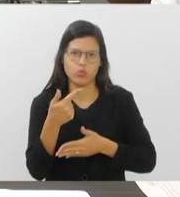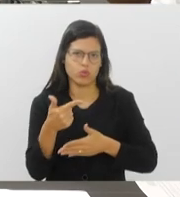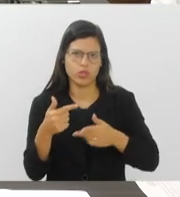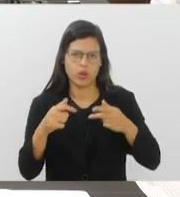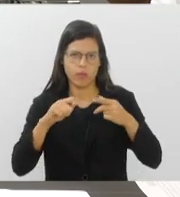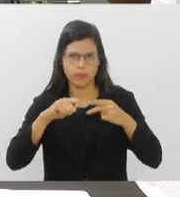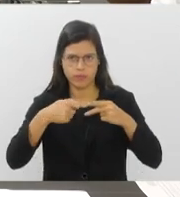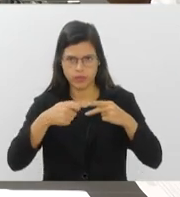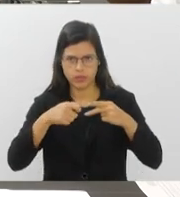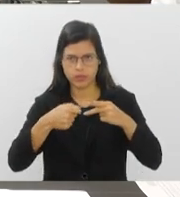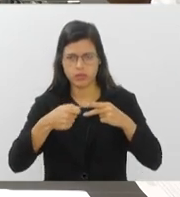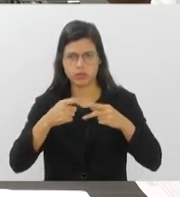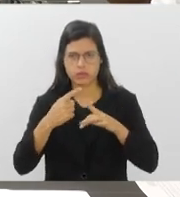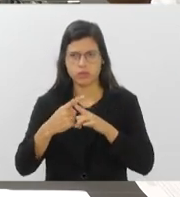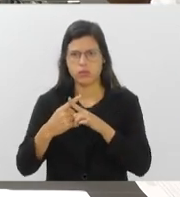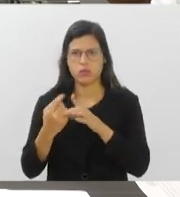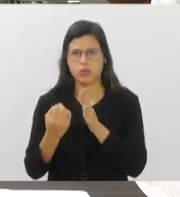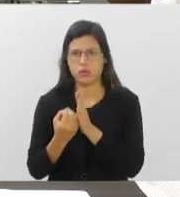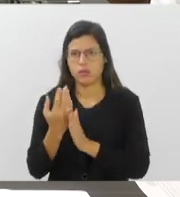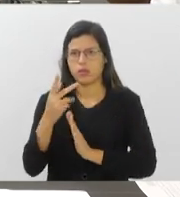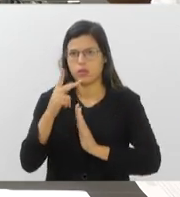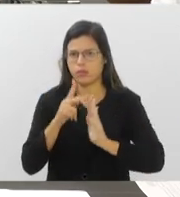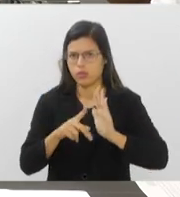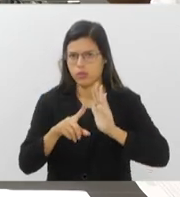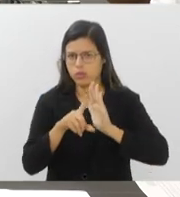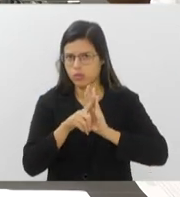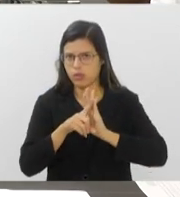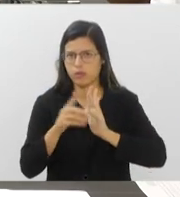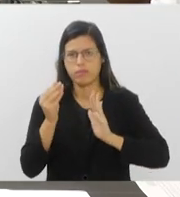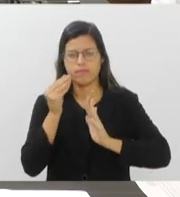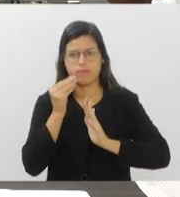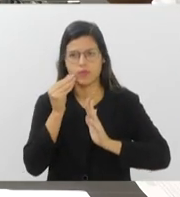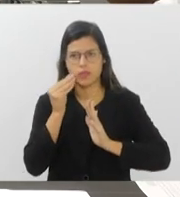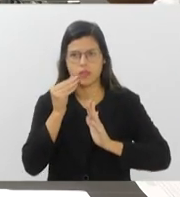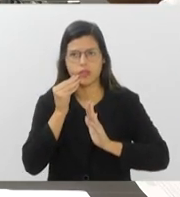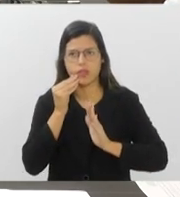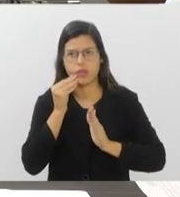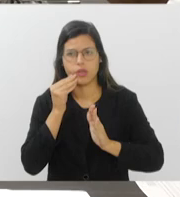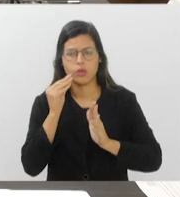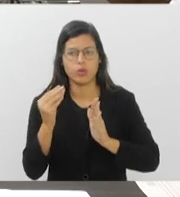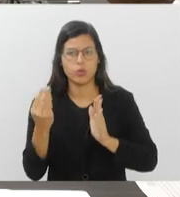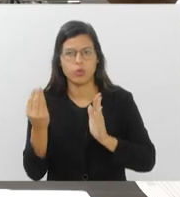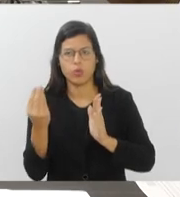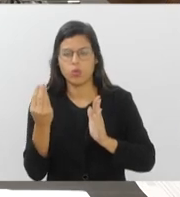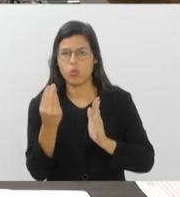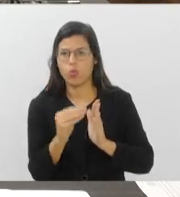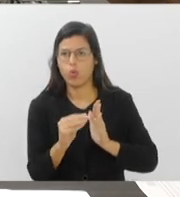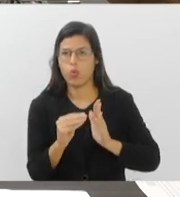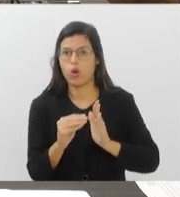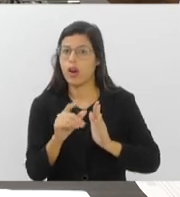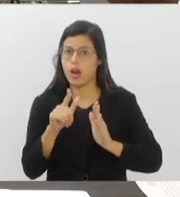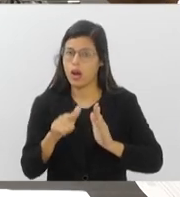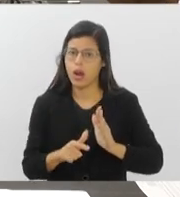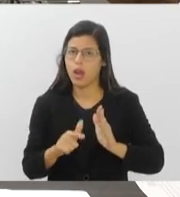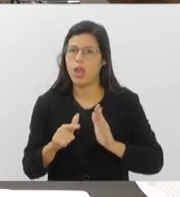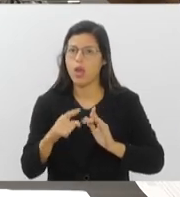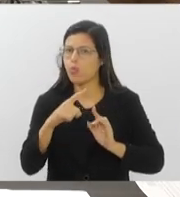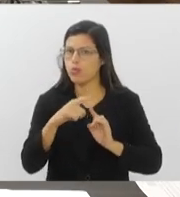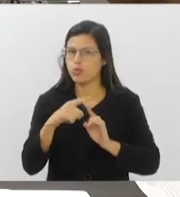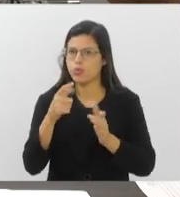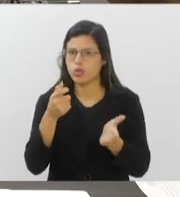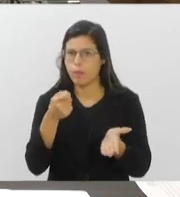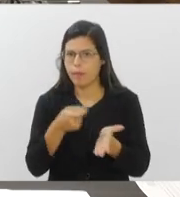o autor do projeto está tentando incluir é a forma de pagamento no PIX.